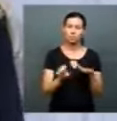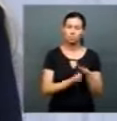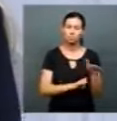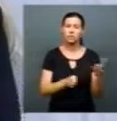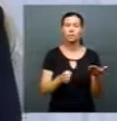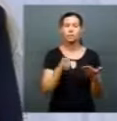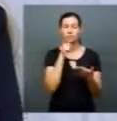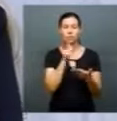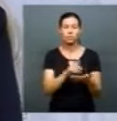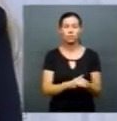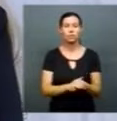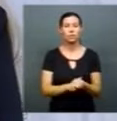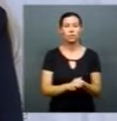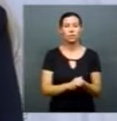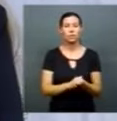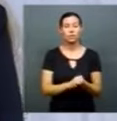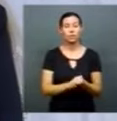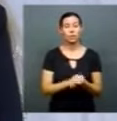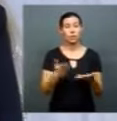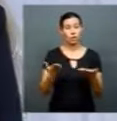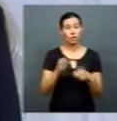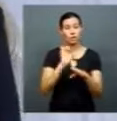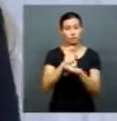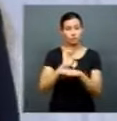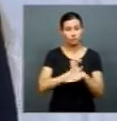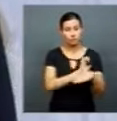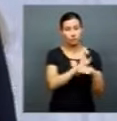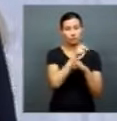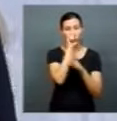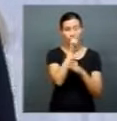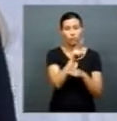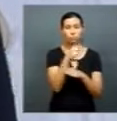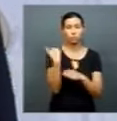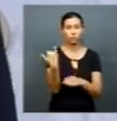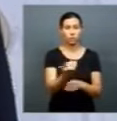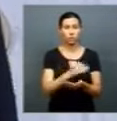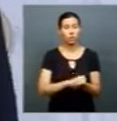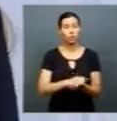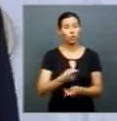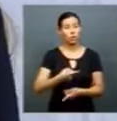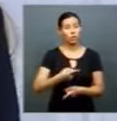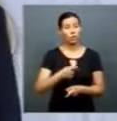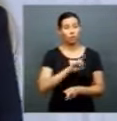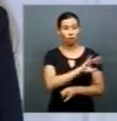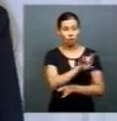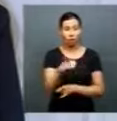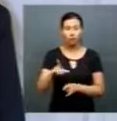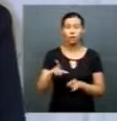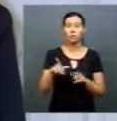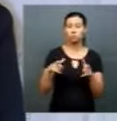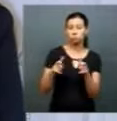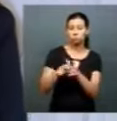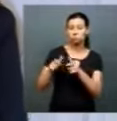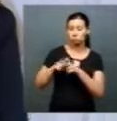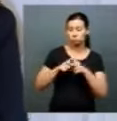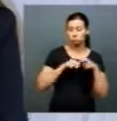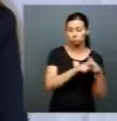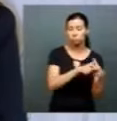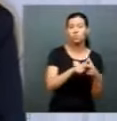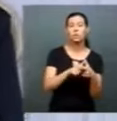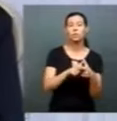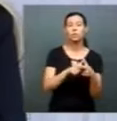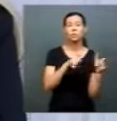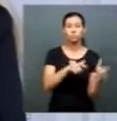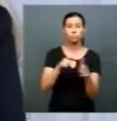fortalecimento que está acontecendo dentro do Estado é extremamente importante. Sem contar que, assim, cada micro-região hoje a gente tem